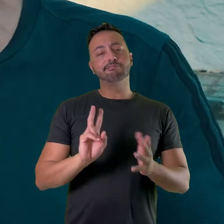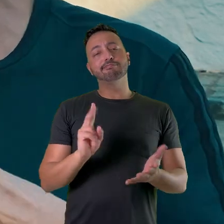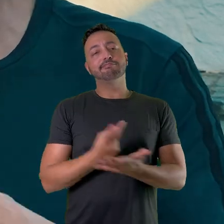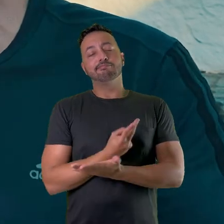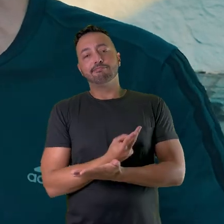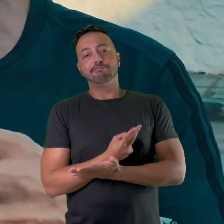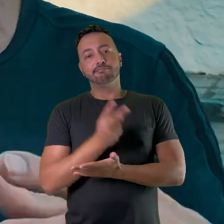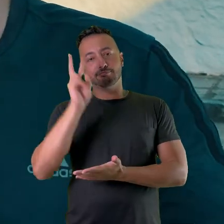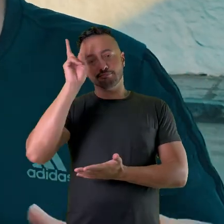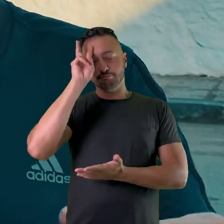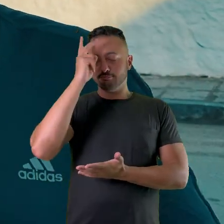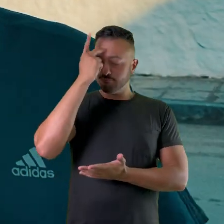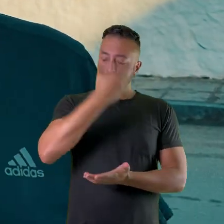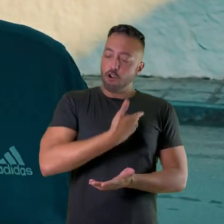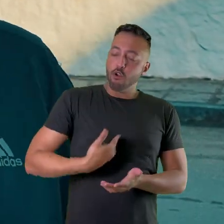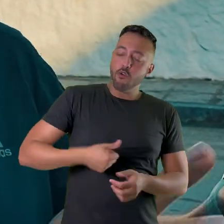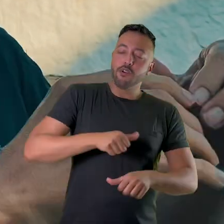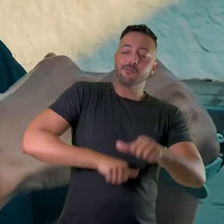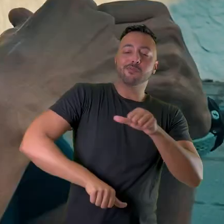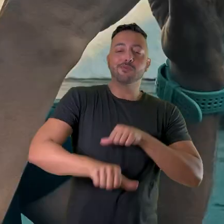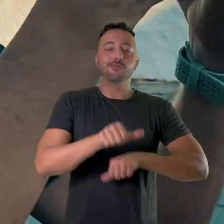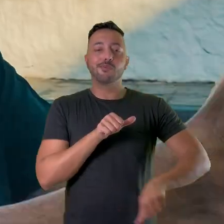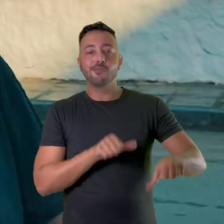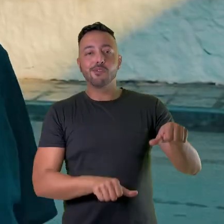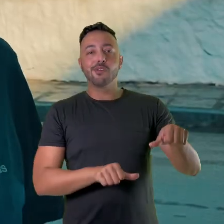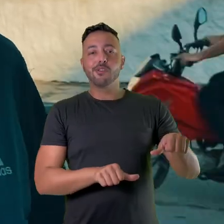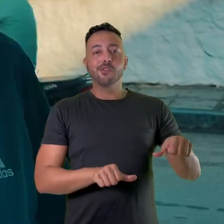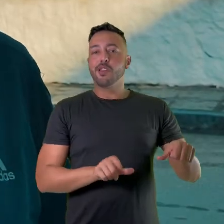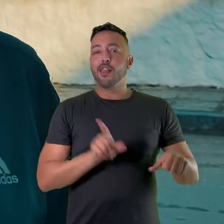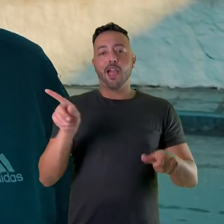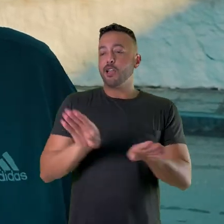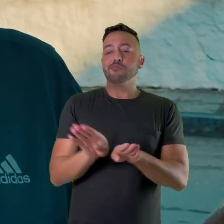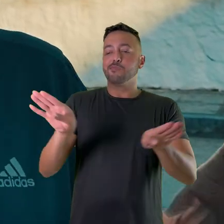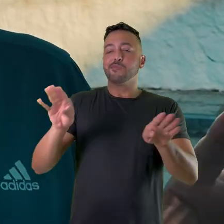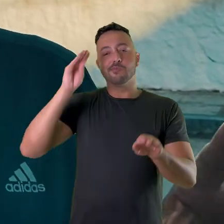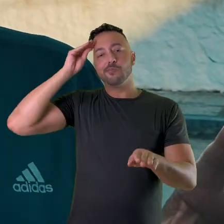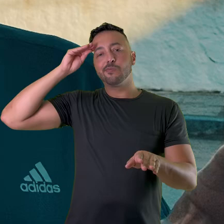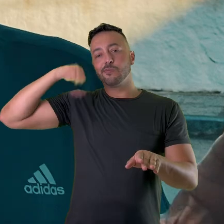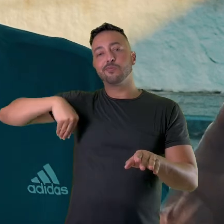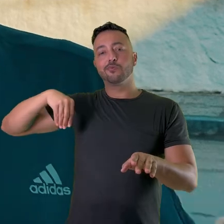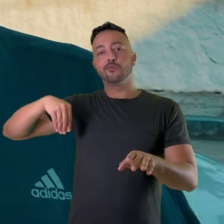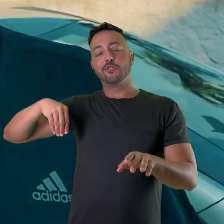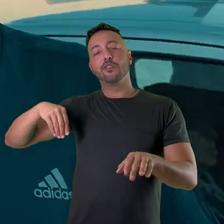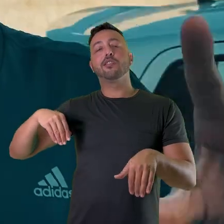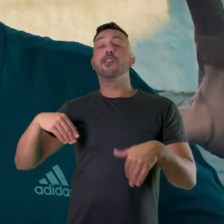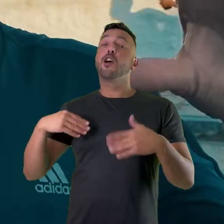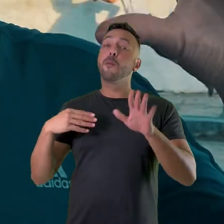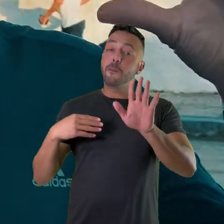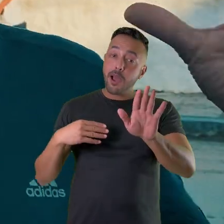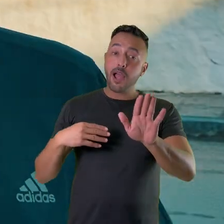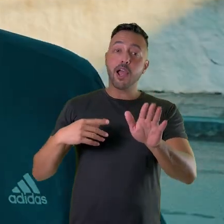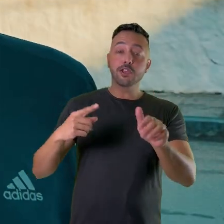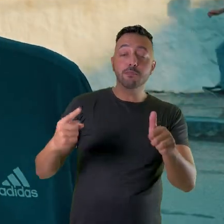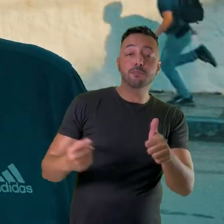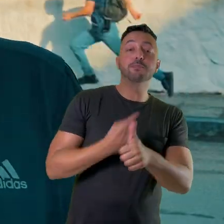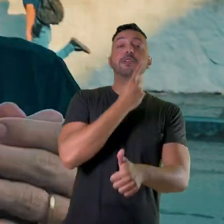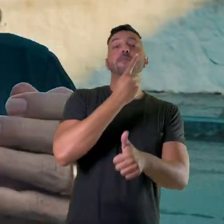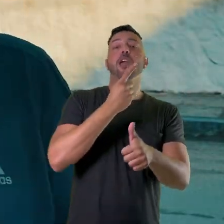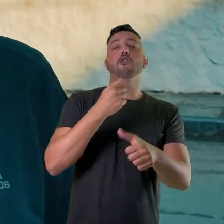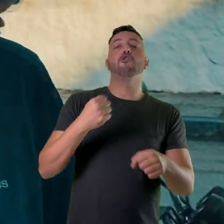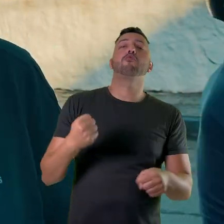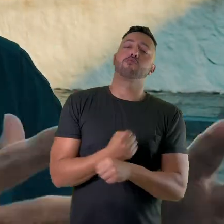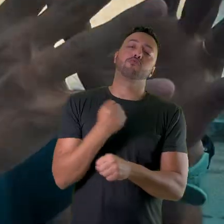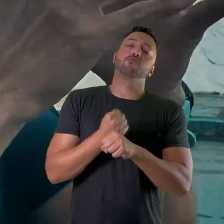mudanças de governo, etc. e tal, não resolveu construir lá. Mas inicialmente, o primeiro pensamento de um